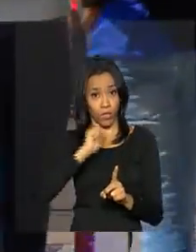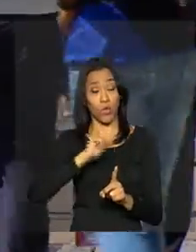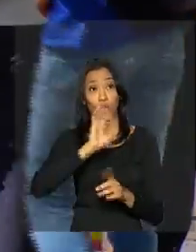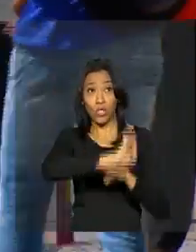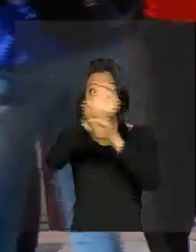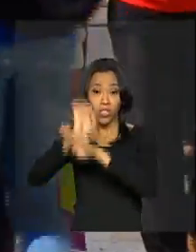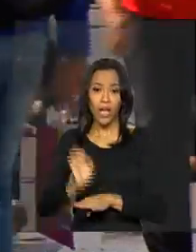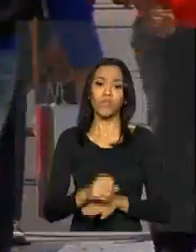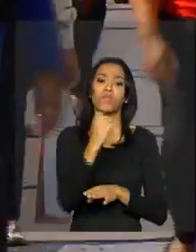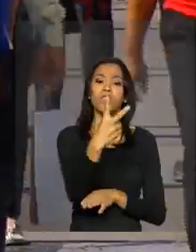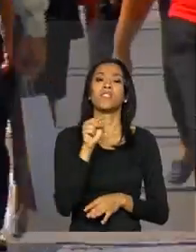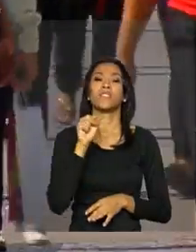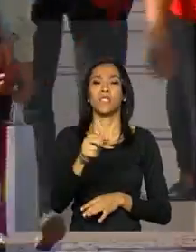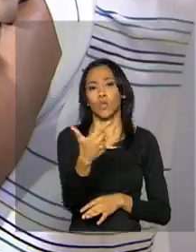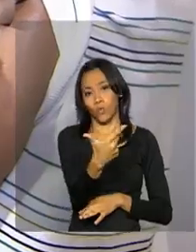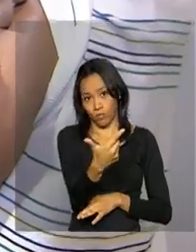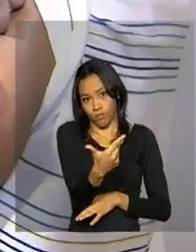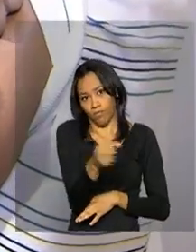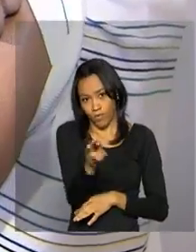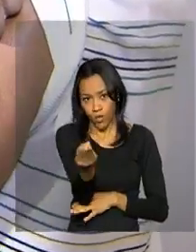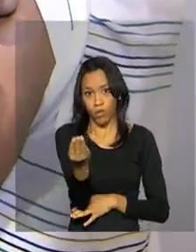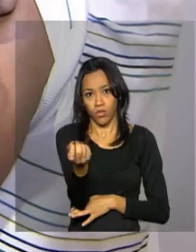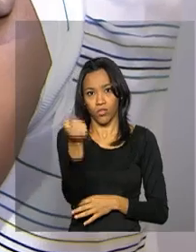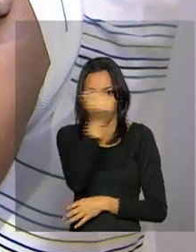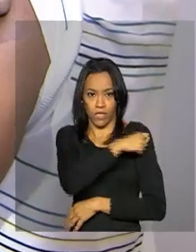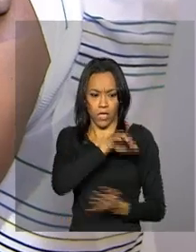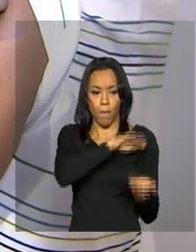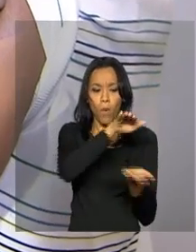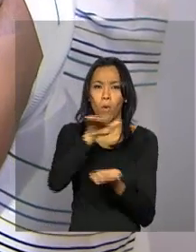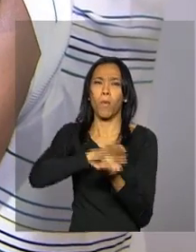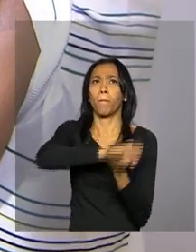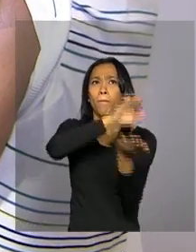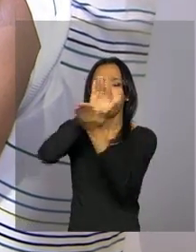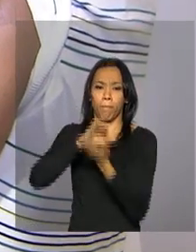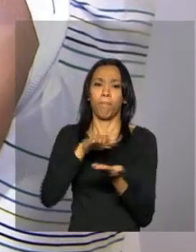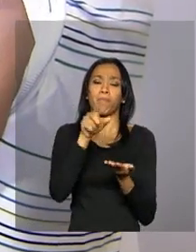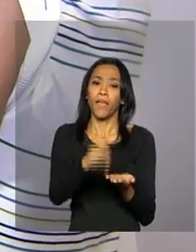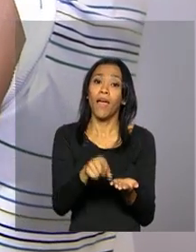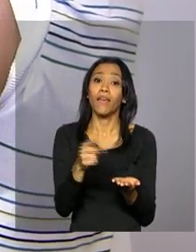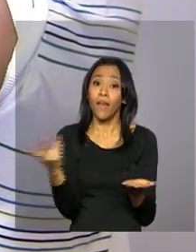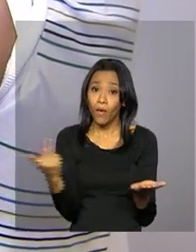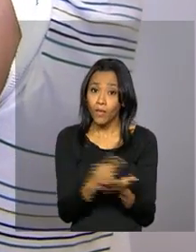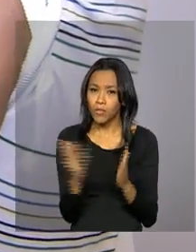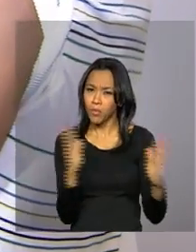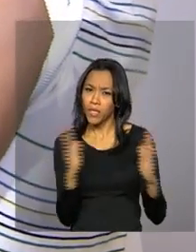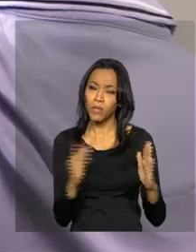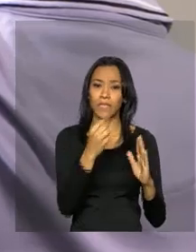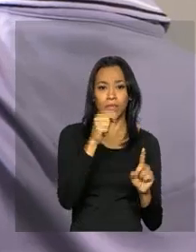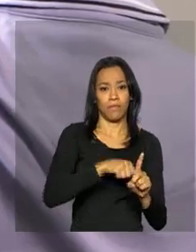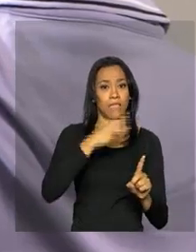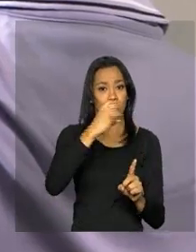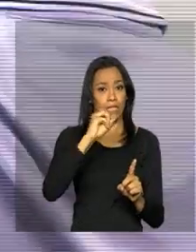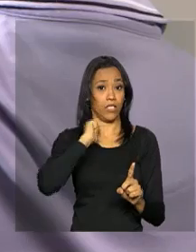milhões e 600 mil doses, quase 50% do total da campanha nacional, que acontece entre 30 de abril